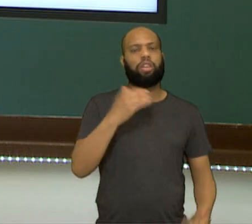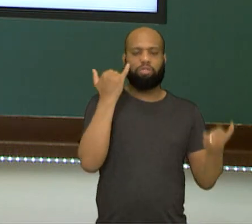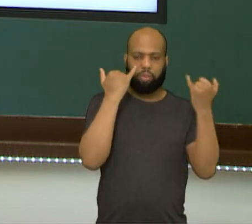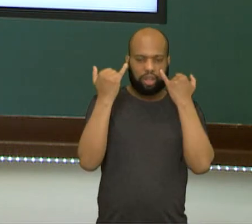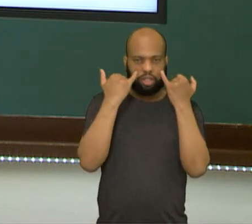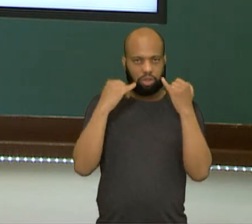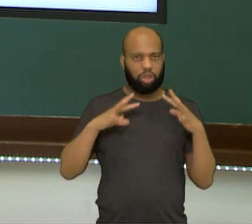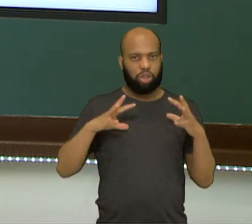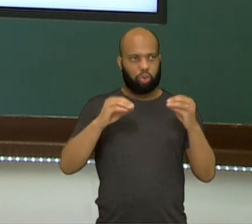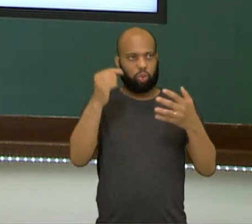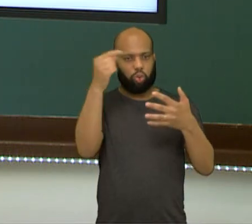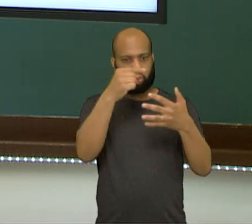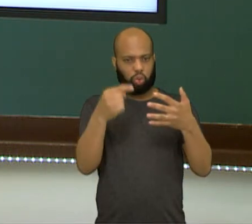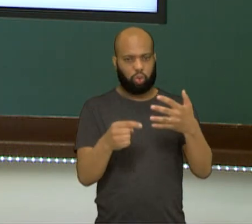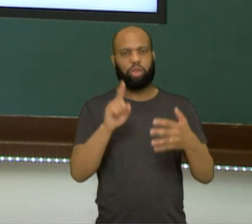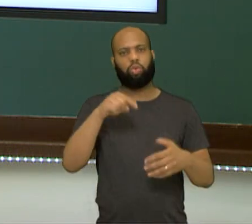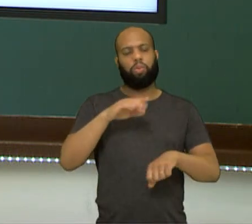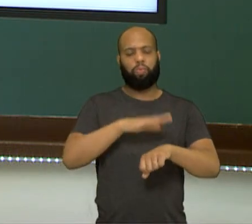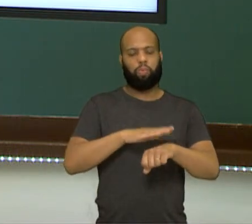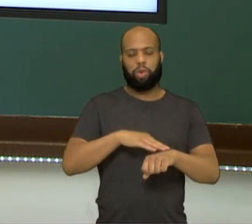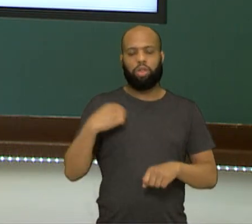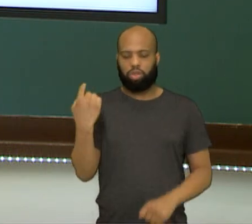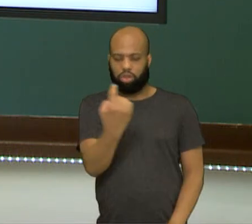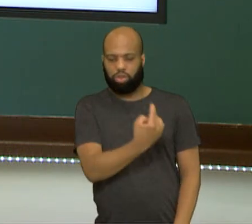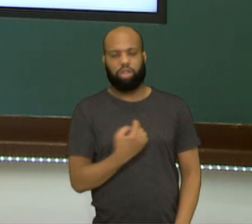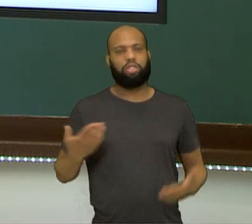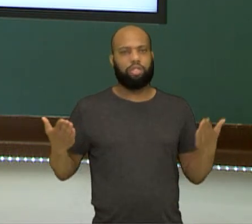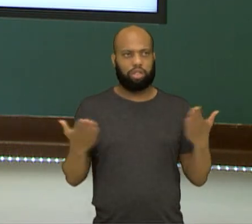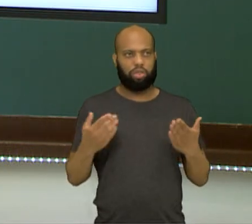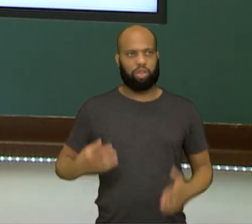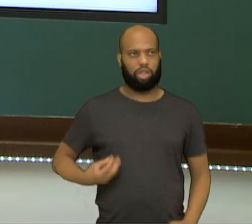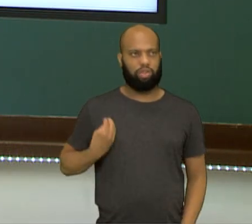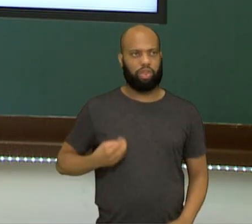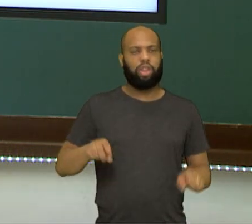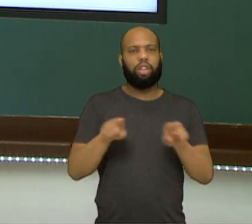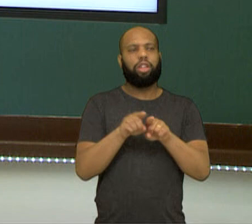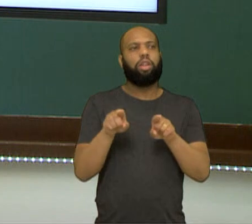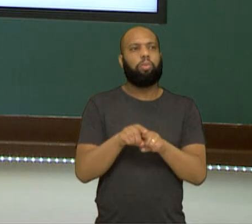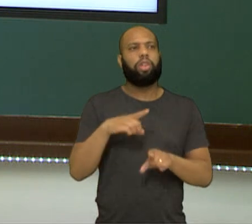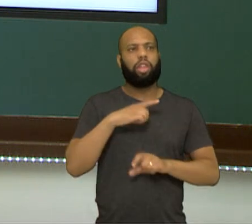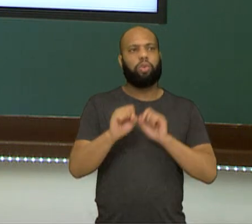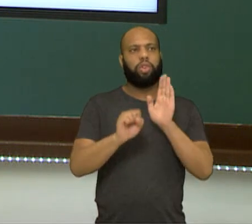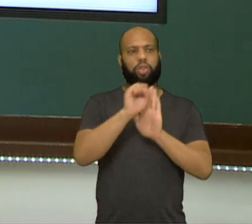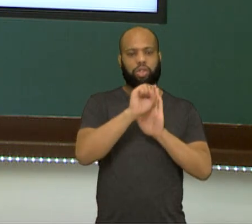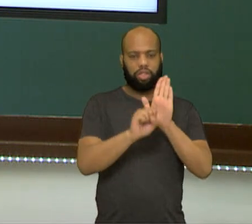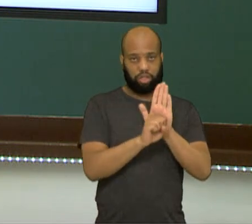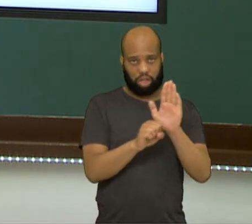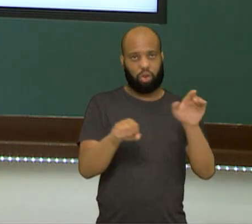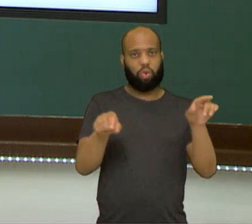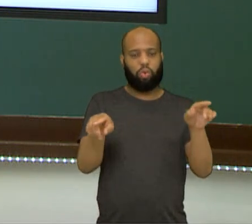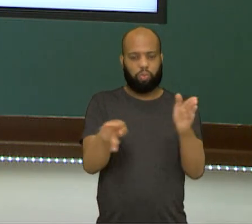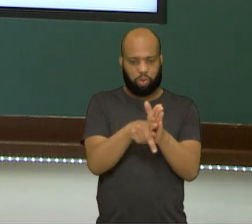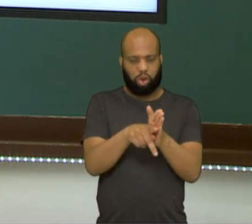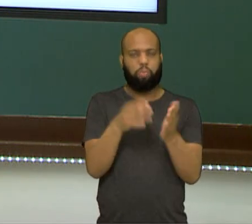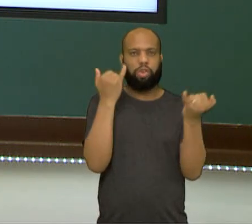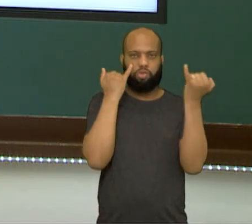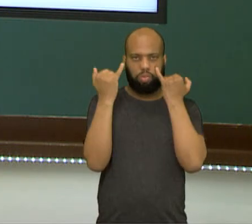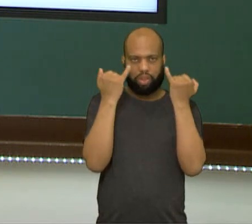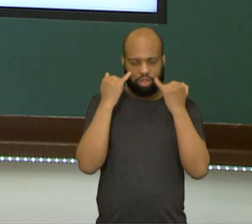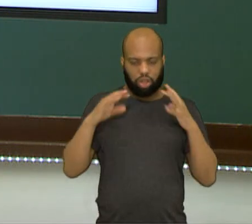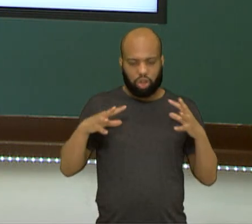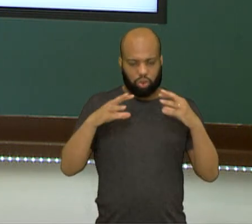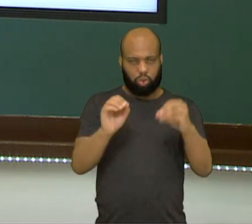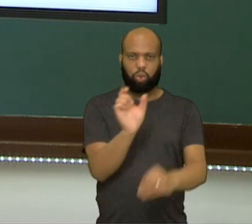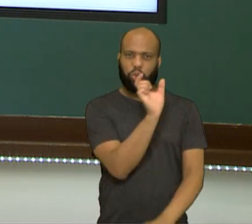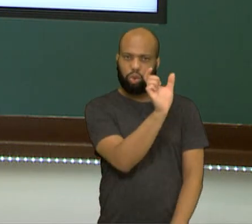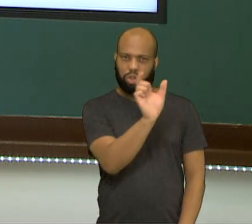Tudo isso é o momento que nós vivemos. E nós estamos no chamado também, aqui outra coisa, o século da informação. Todas essas